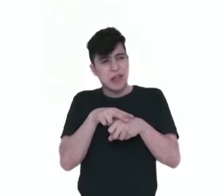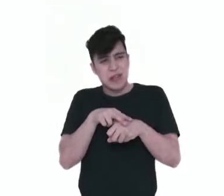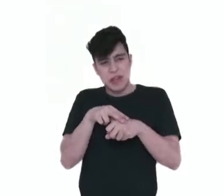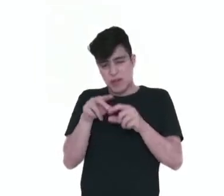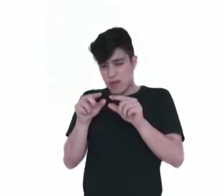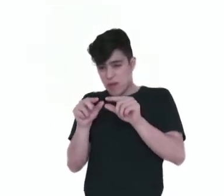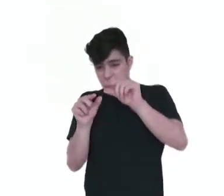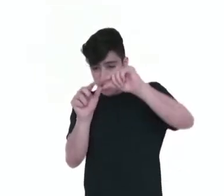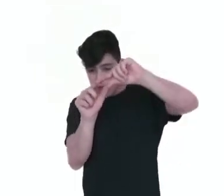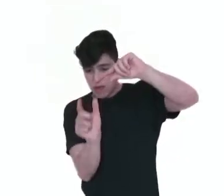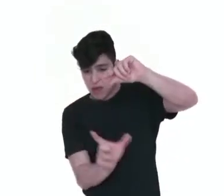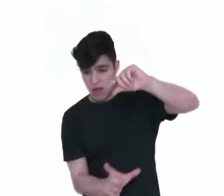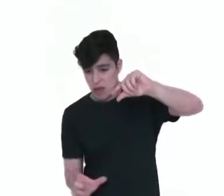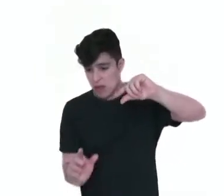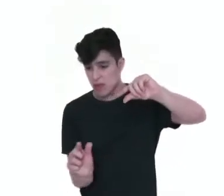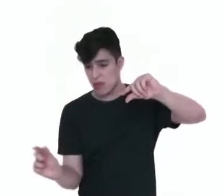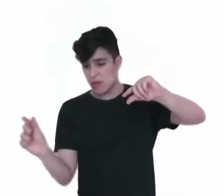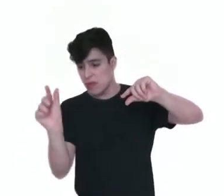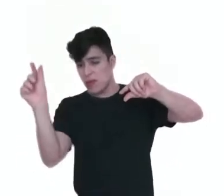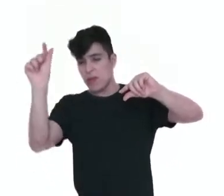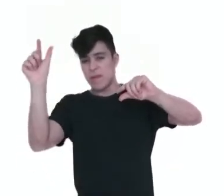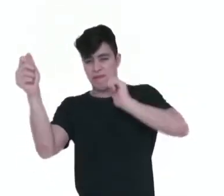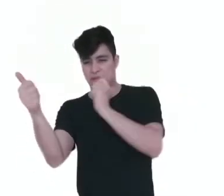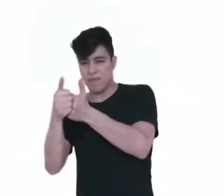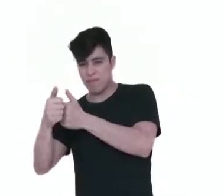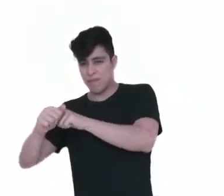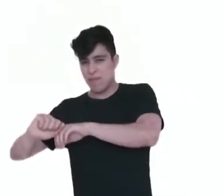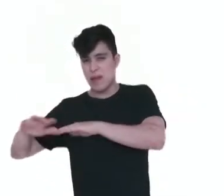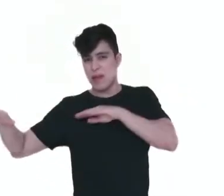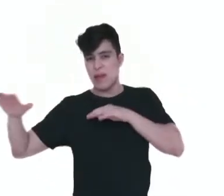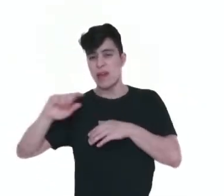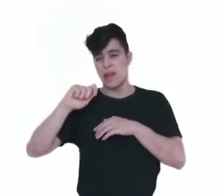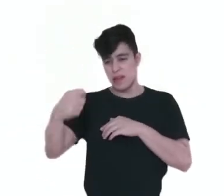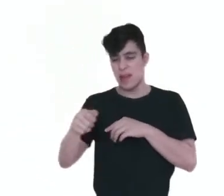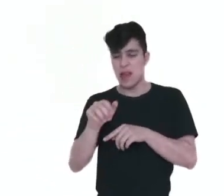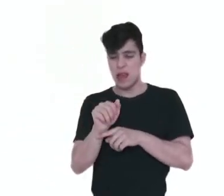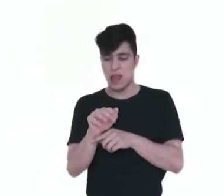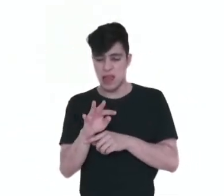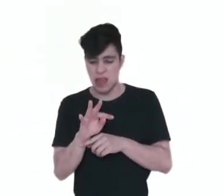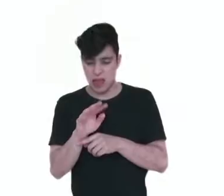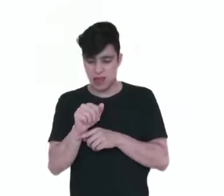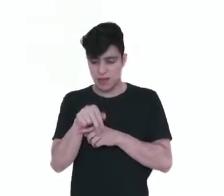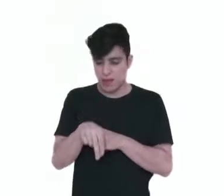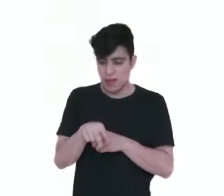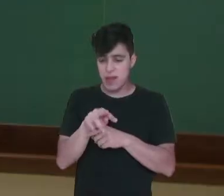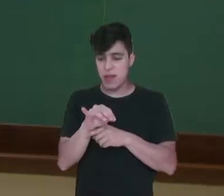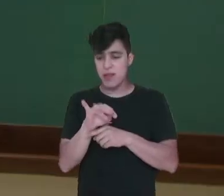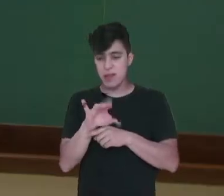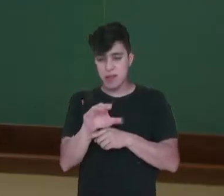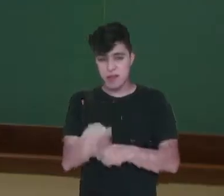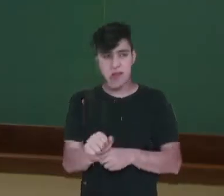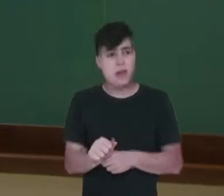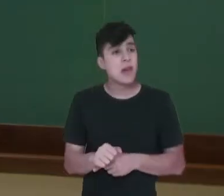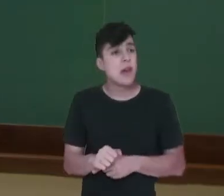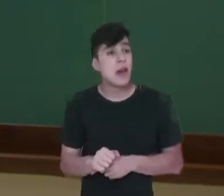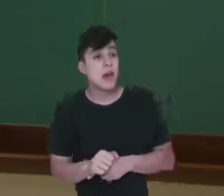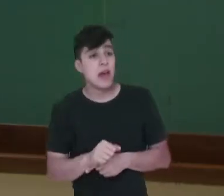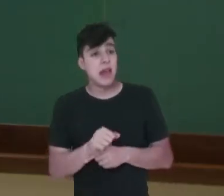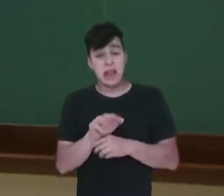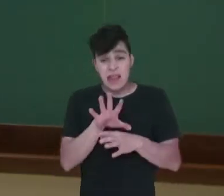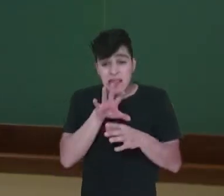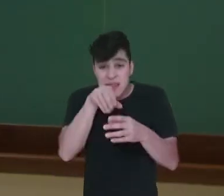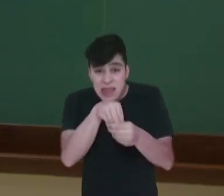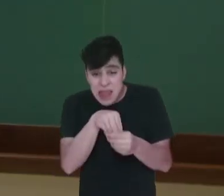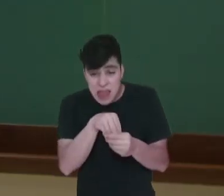incluindo a vegetação litorânea também, é a Mata Atlântica ou Floresta Atlântica. Aqui dentro da